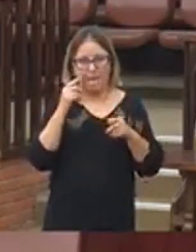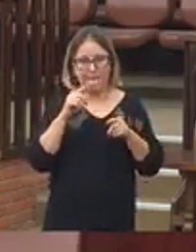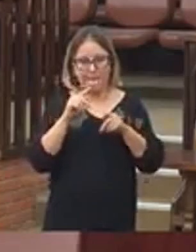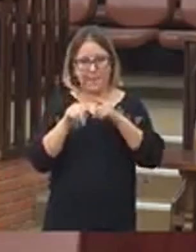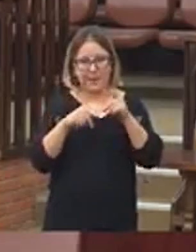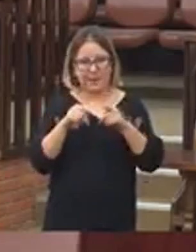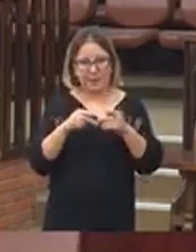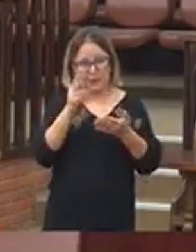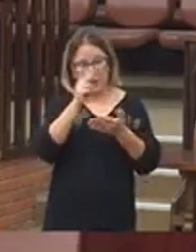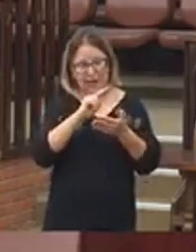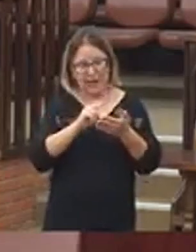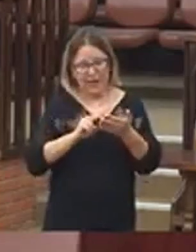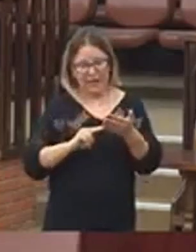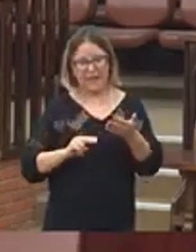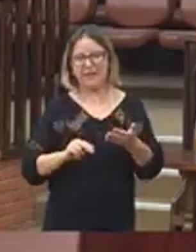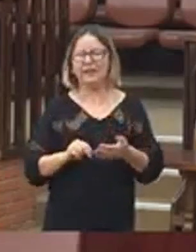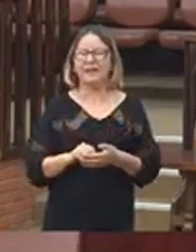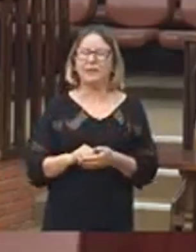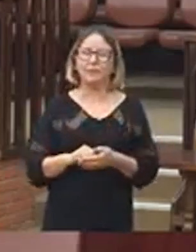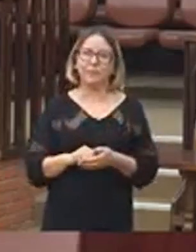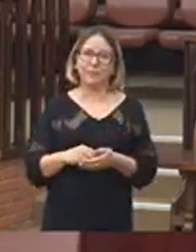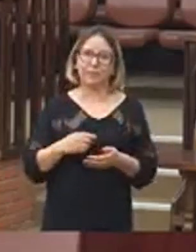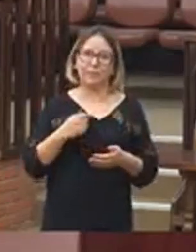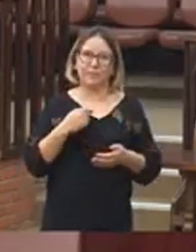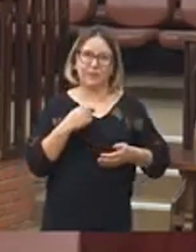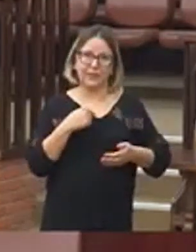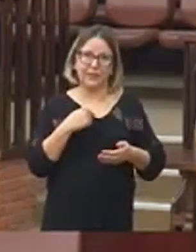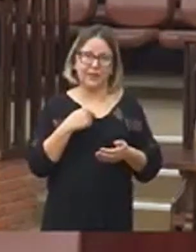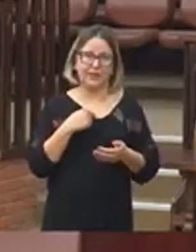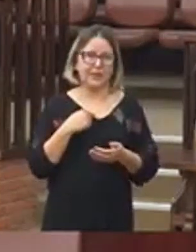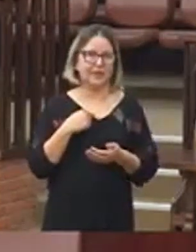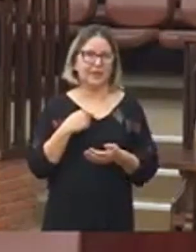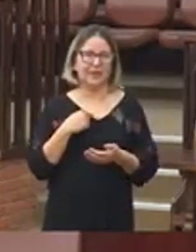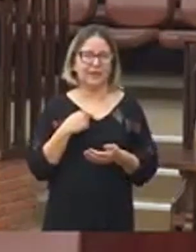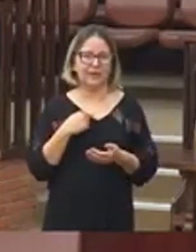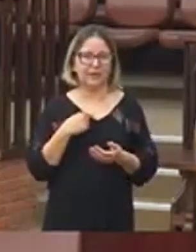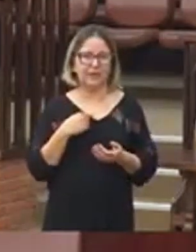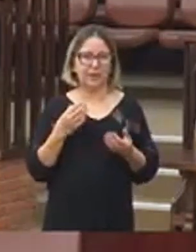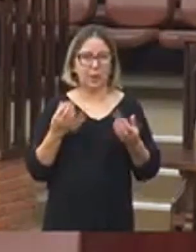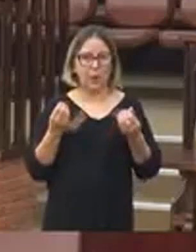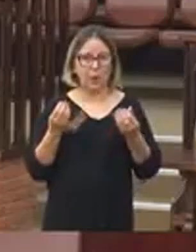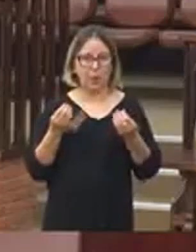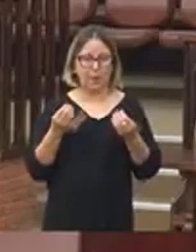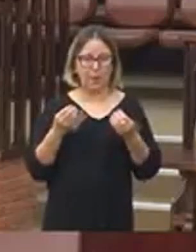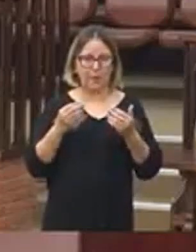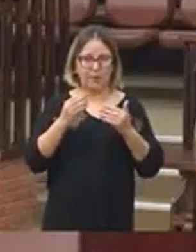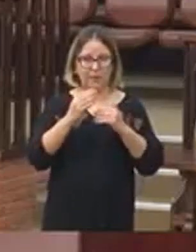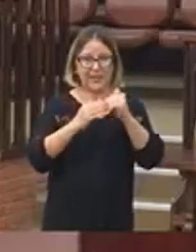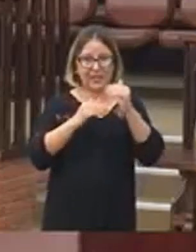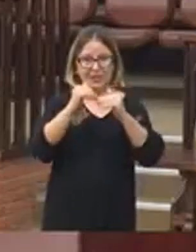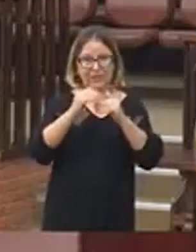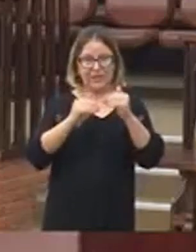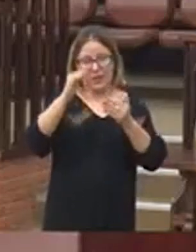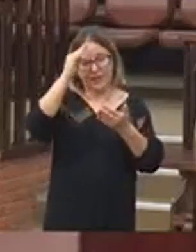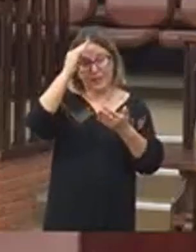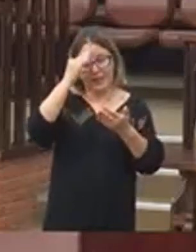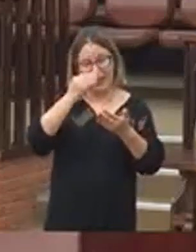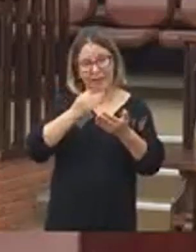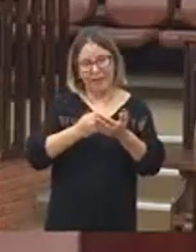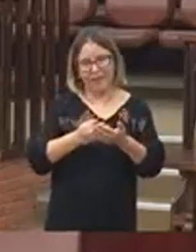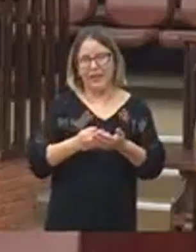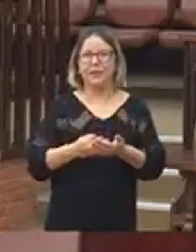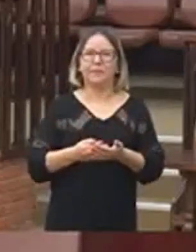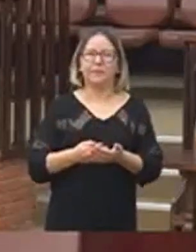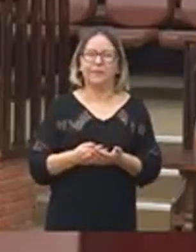eu fui muito edificado por este texto, Meu Poder Vivificador. É como se o